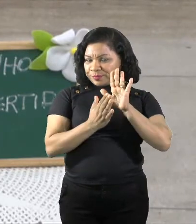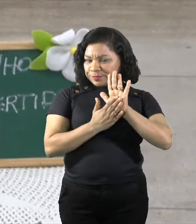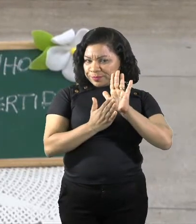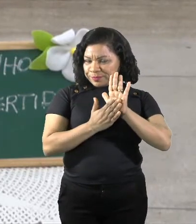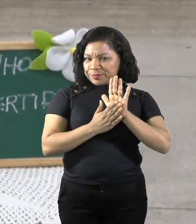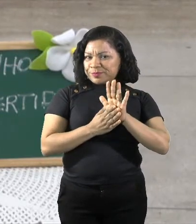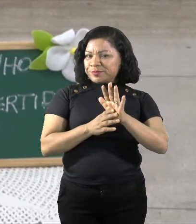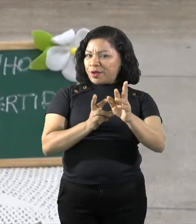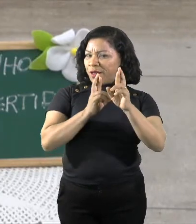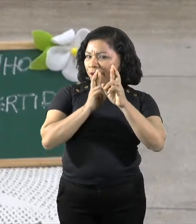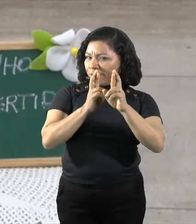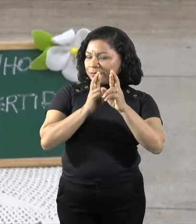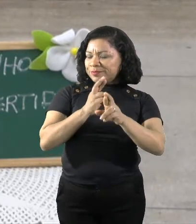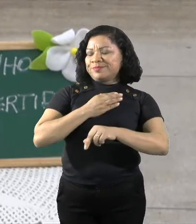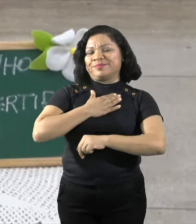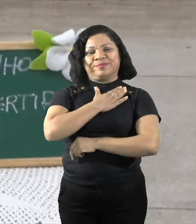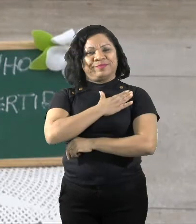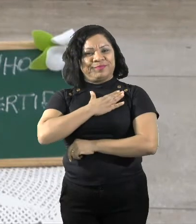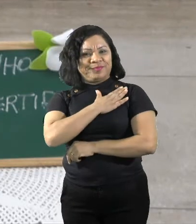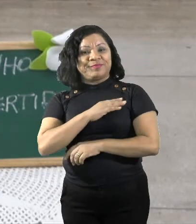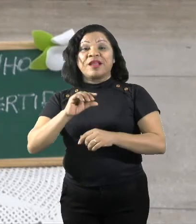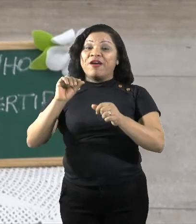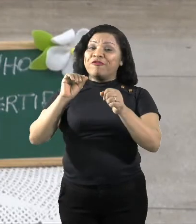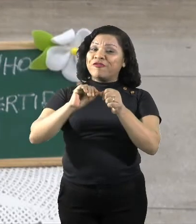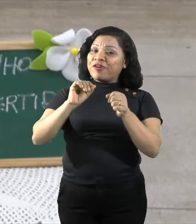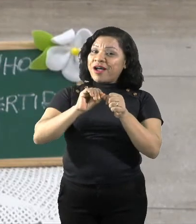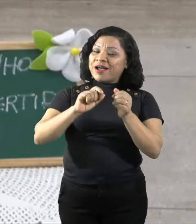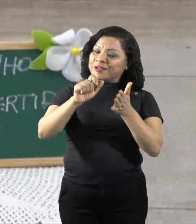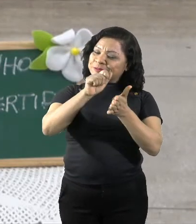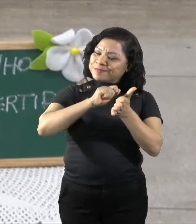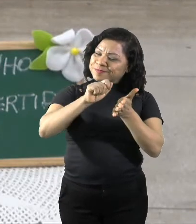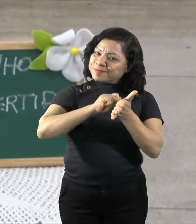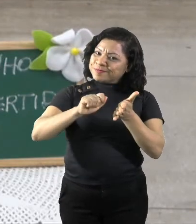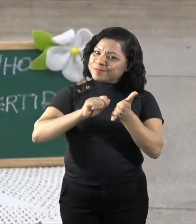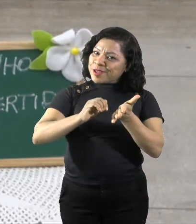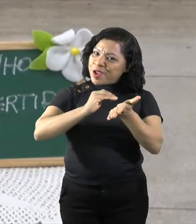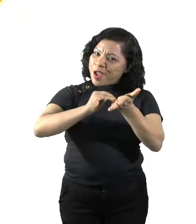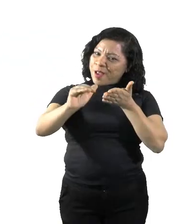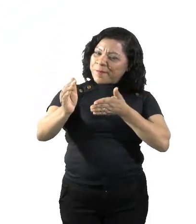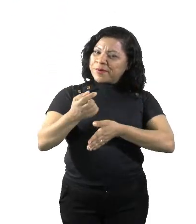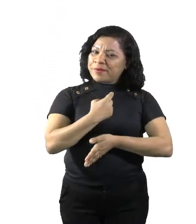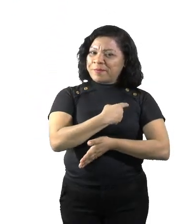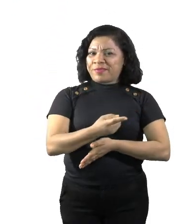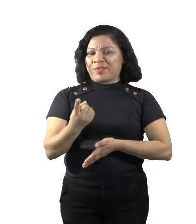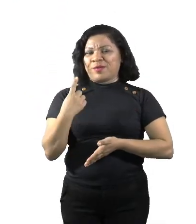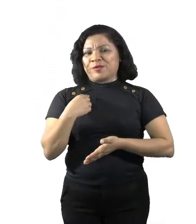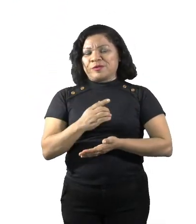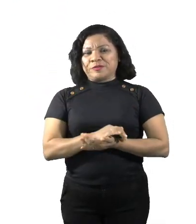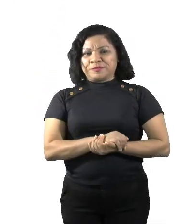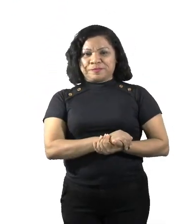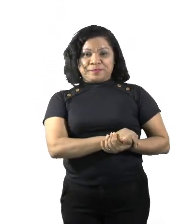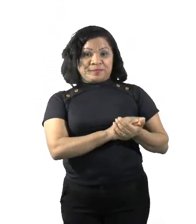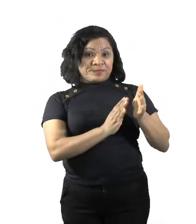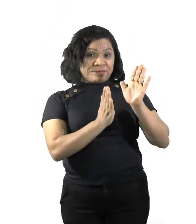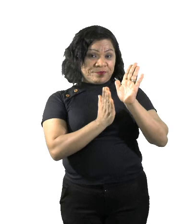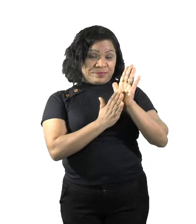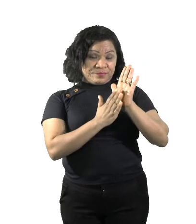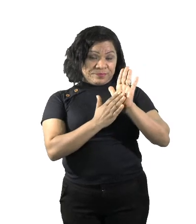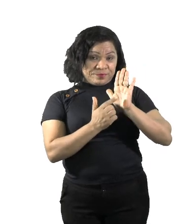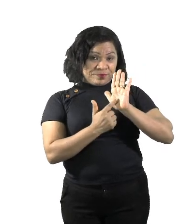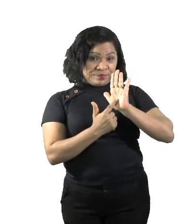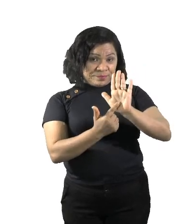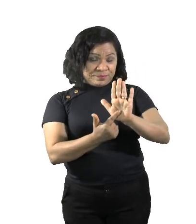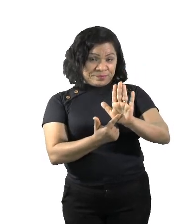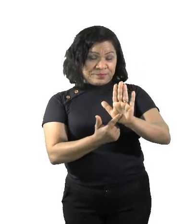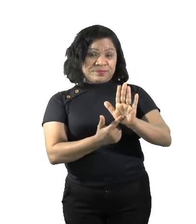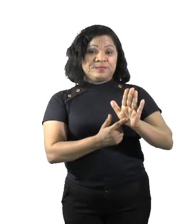gostado. Façam e registre e mande para a gente. Nas propostas apresentadas,